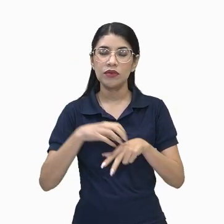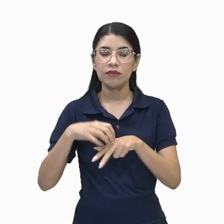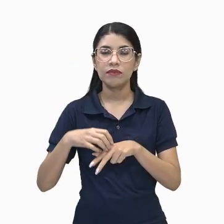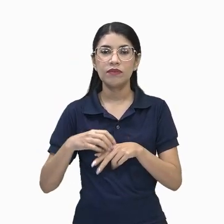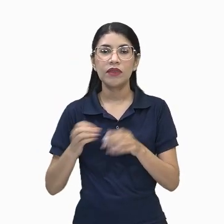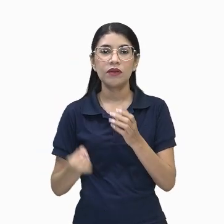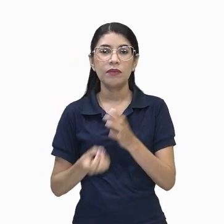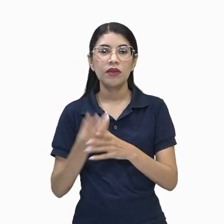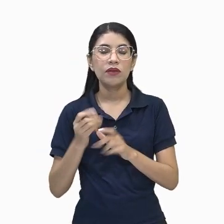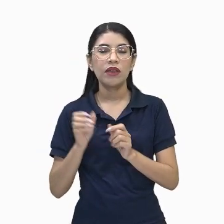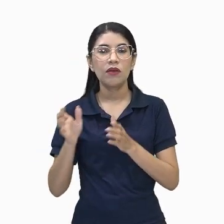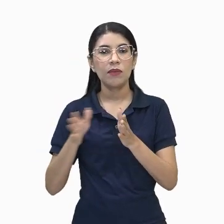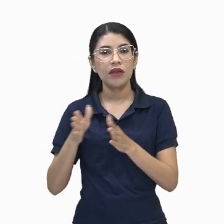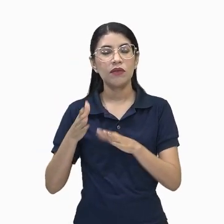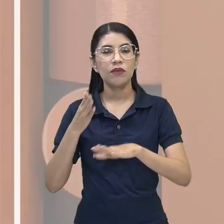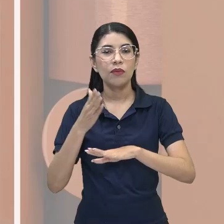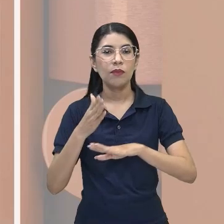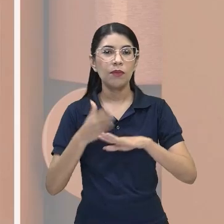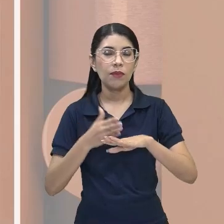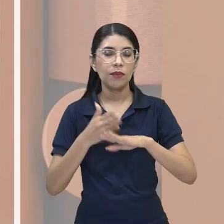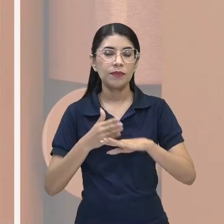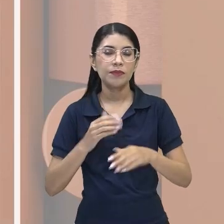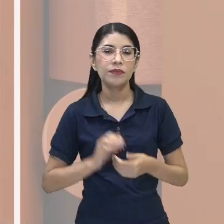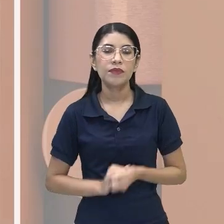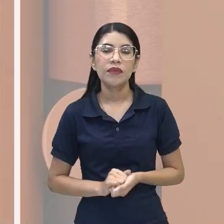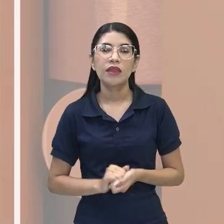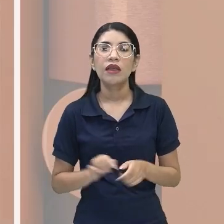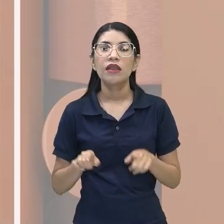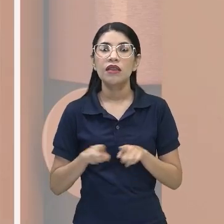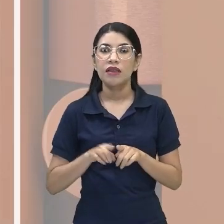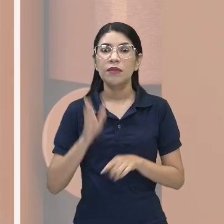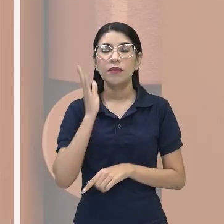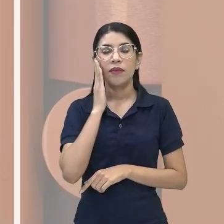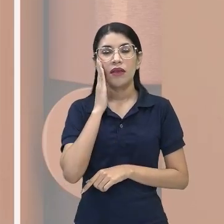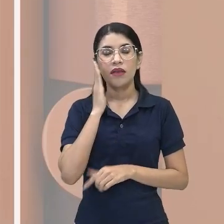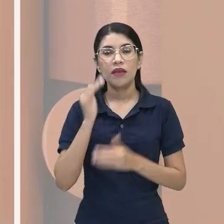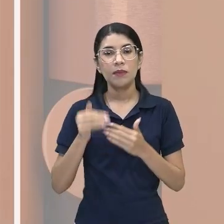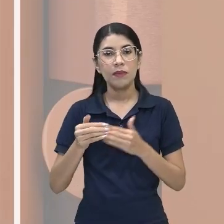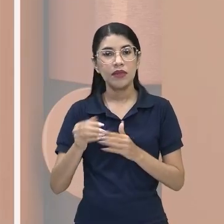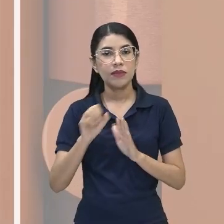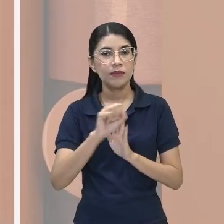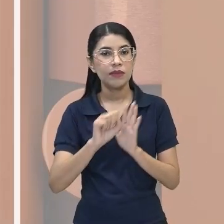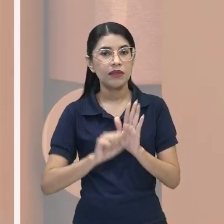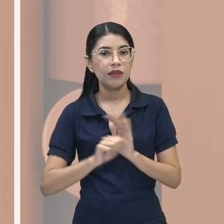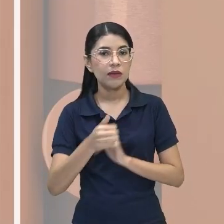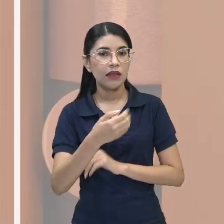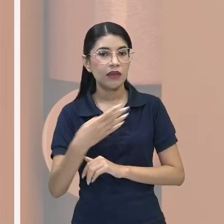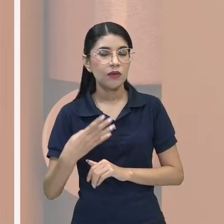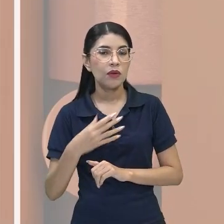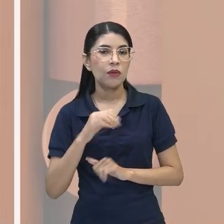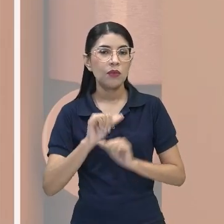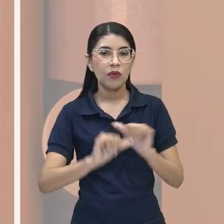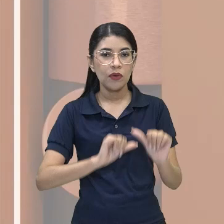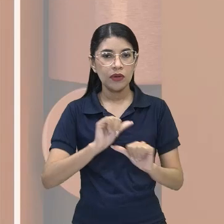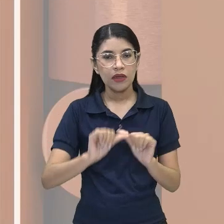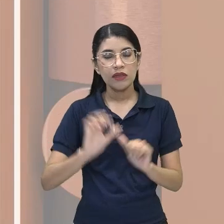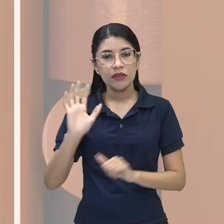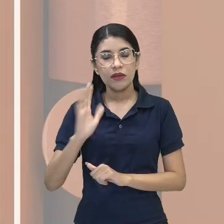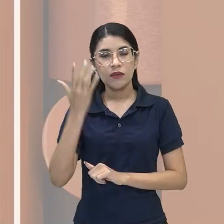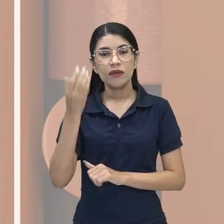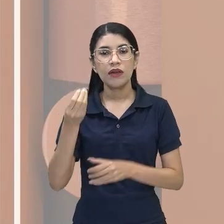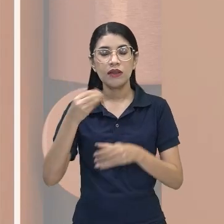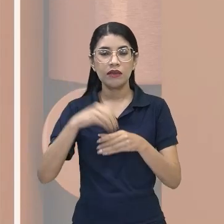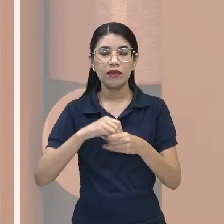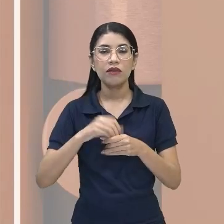às chamadas eras modernas. A gente sabe também que, a partir do século XIV, houveram algumas mudanças dentro da própria